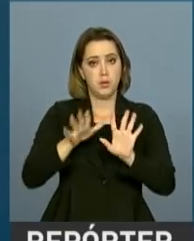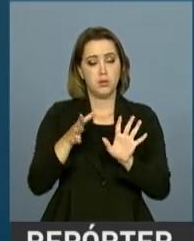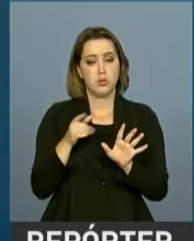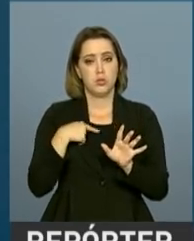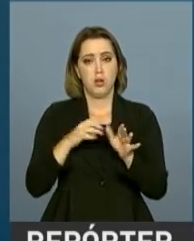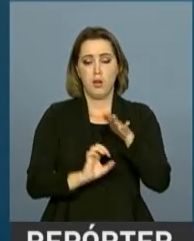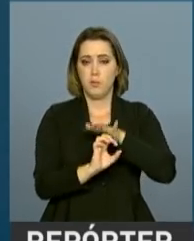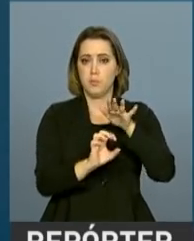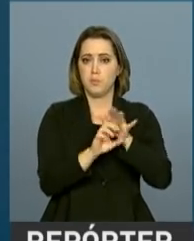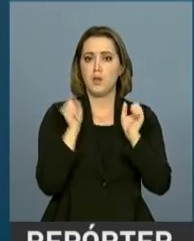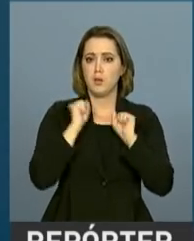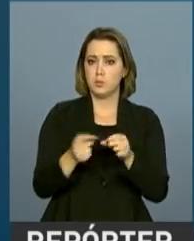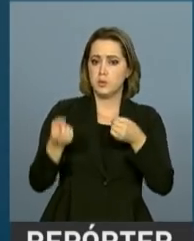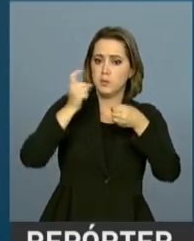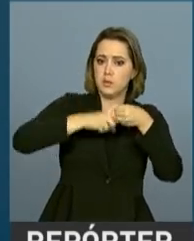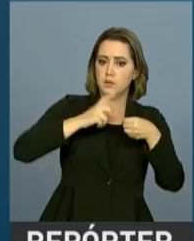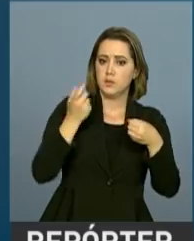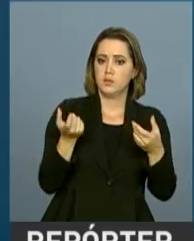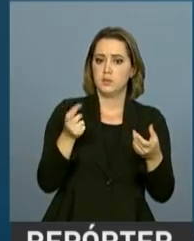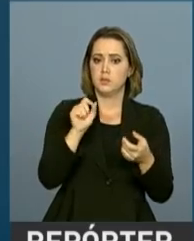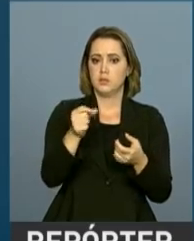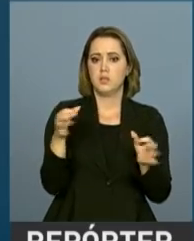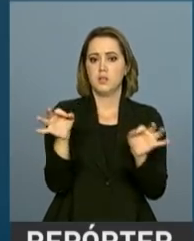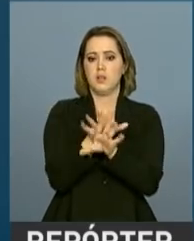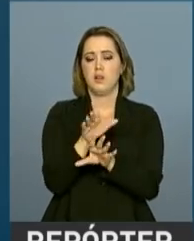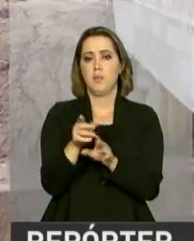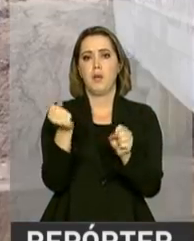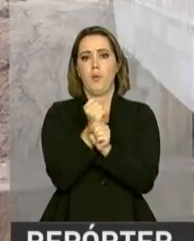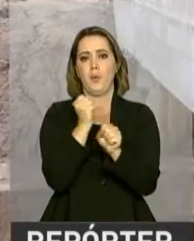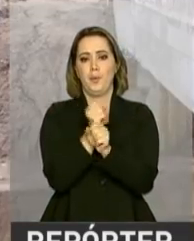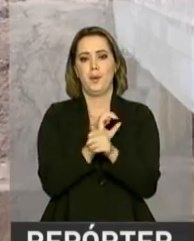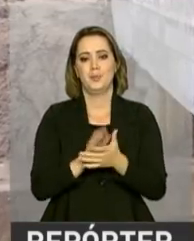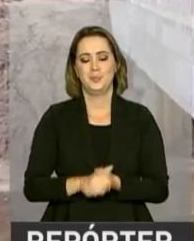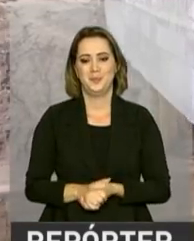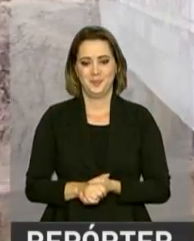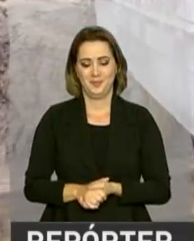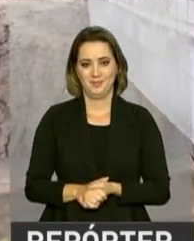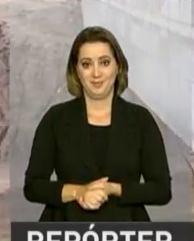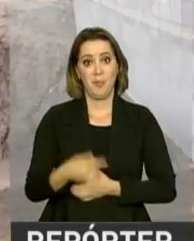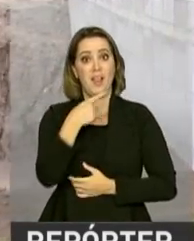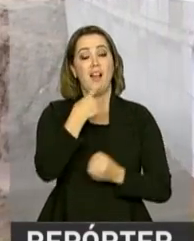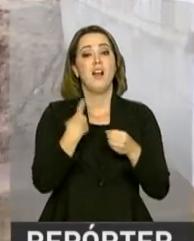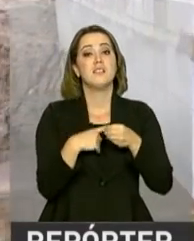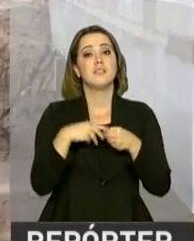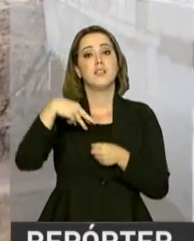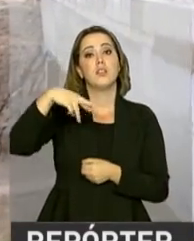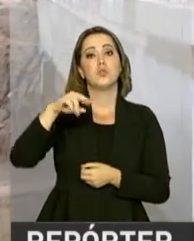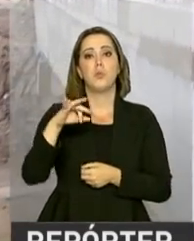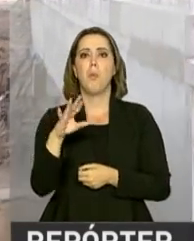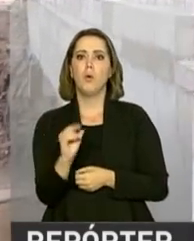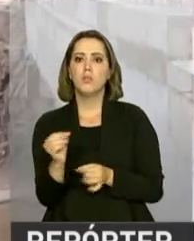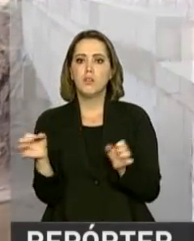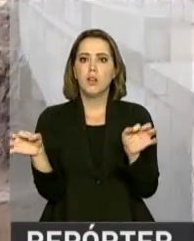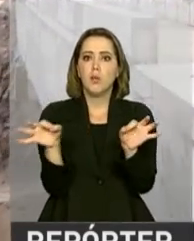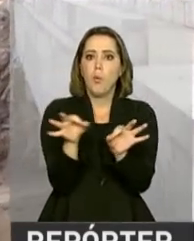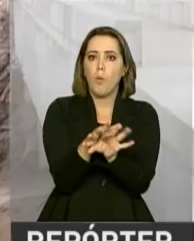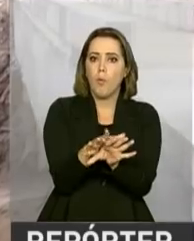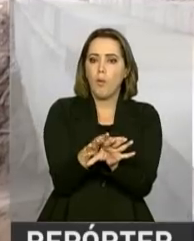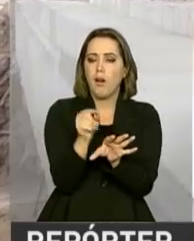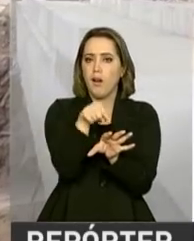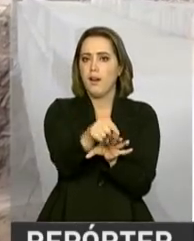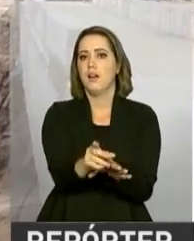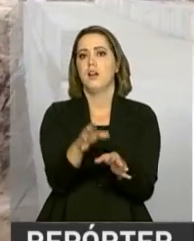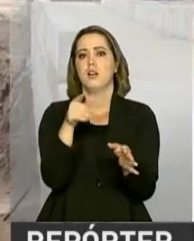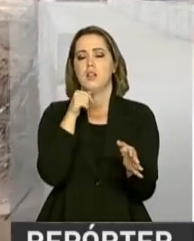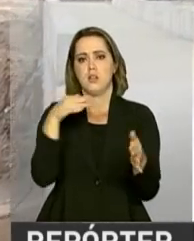possibilitará a retomada e a conclusão da obra. A cidade de Monteiro é o ponto final do eixo leste do